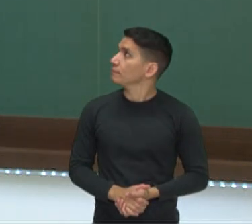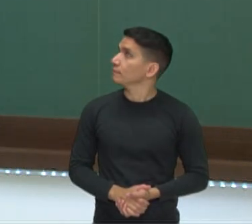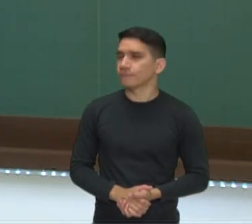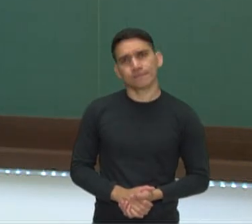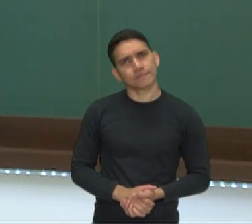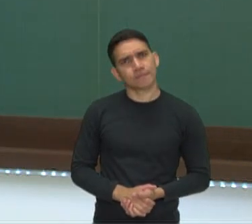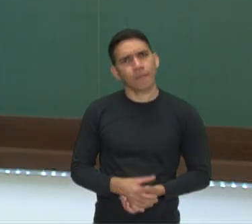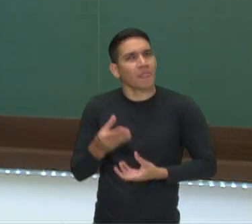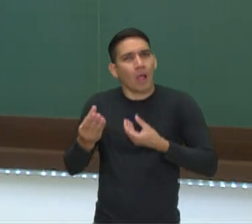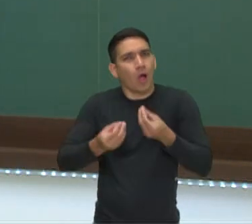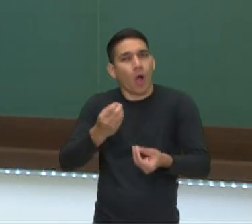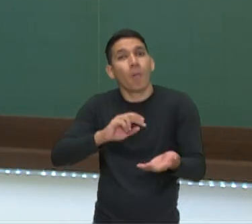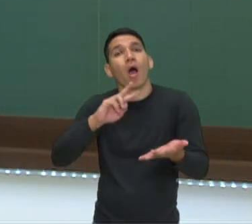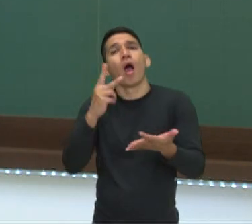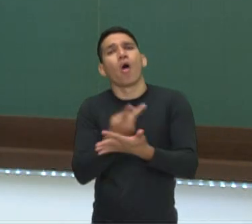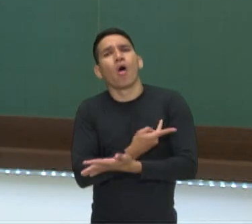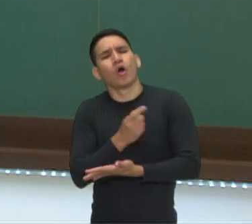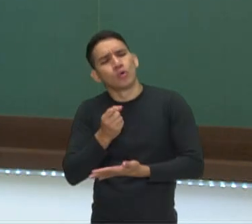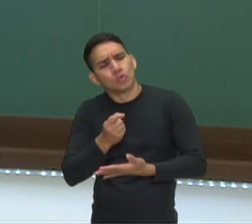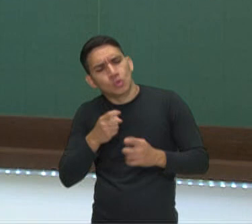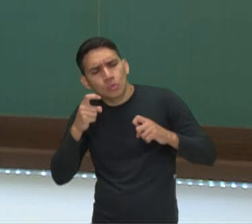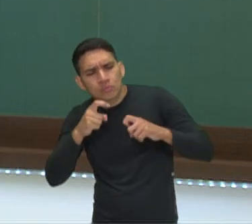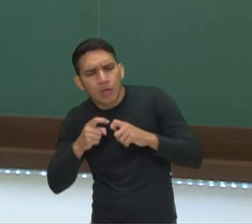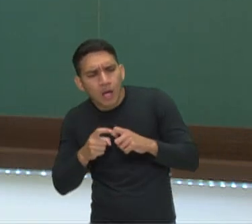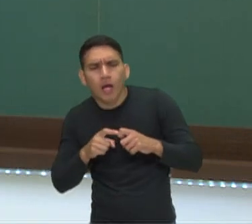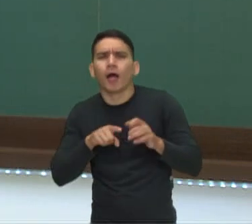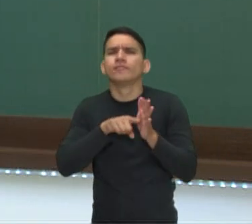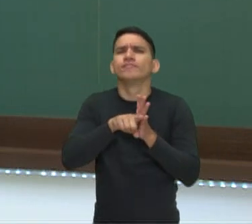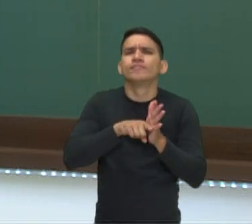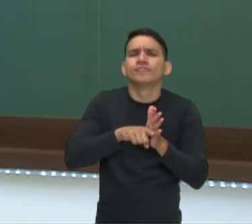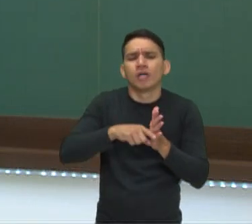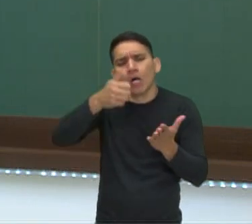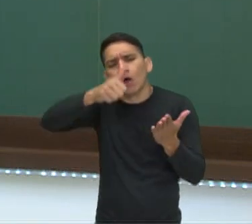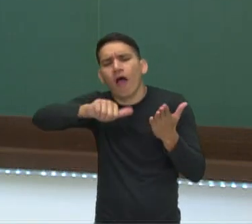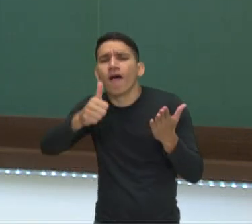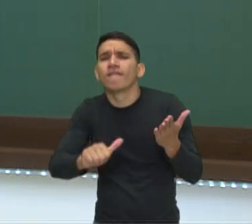E como que é feito o diagnóstico, o tratamento para esse tipo de